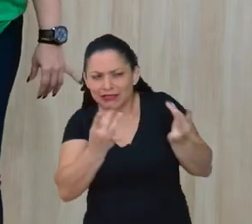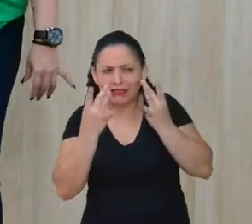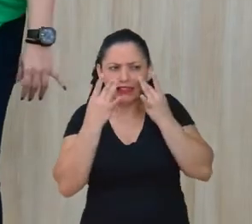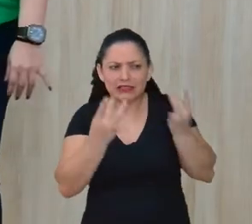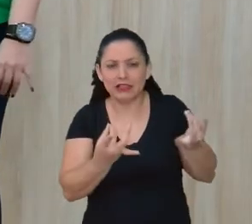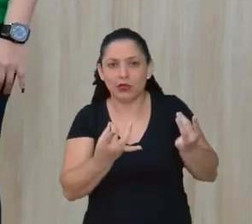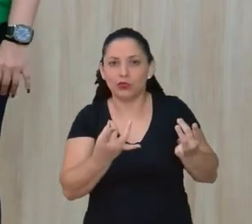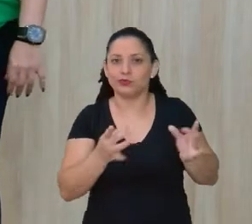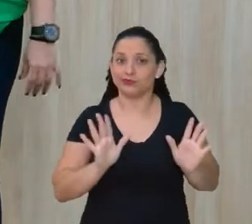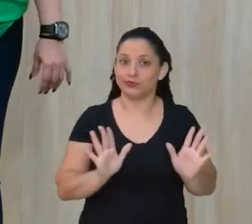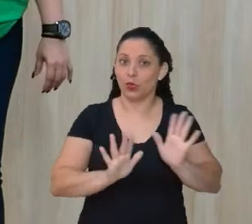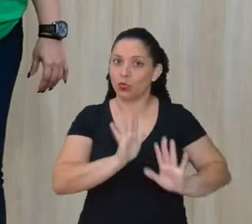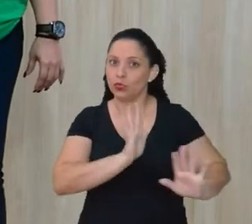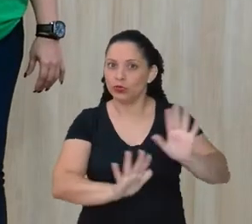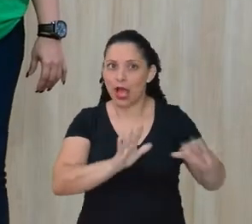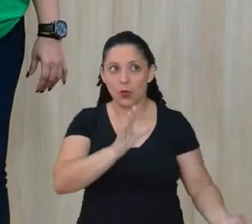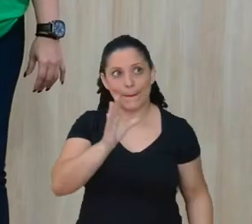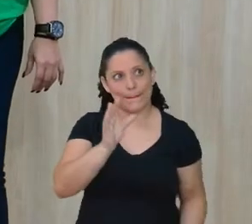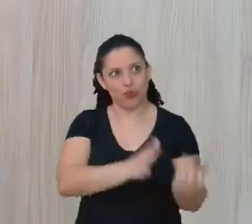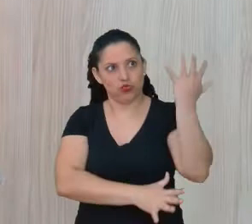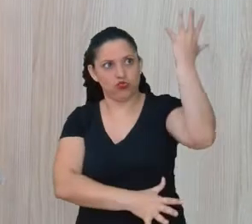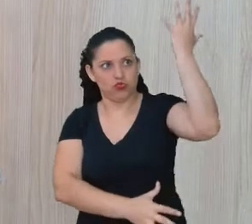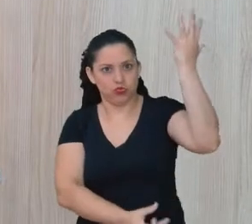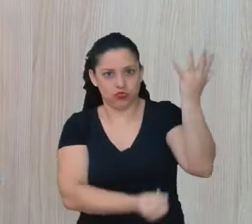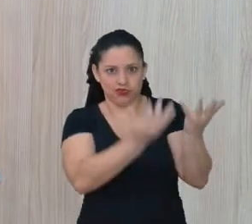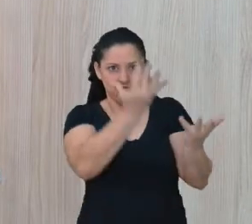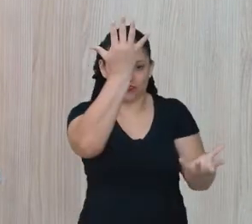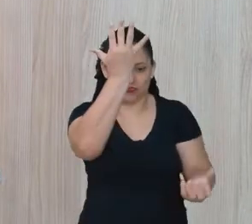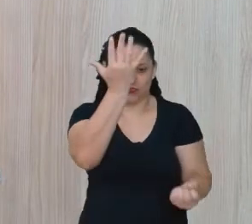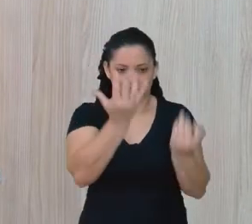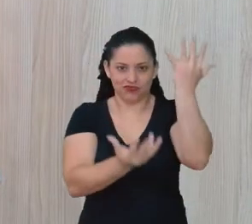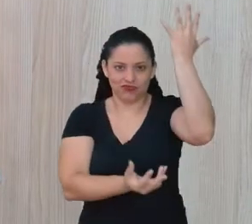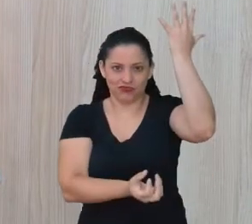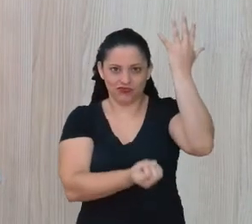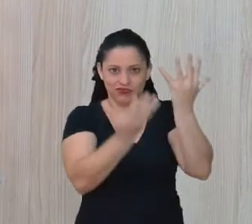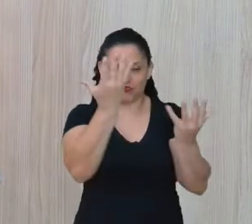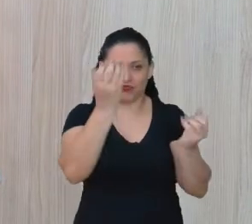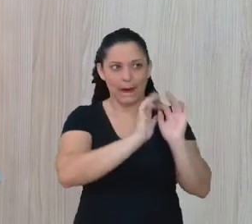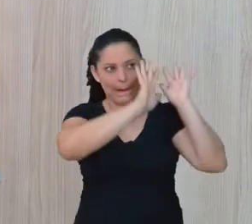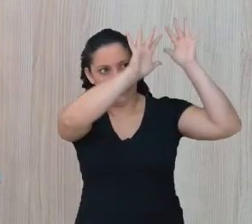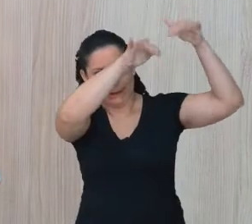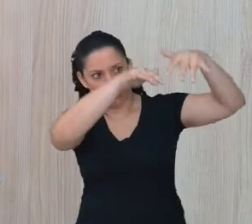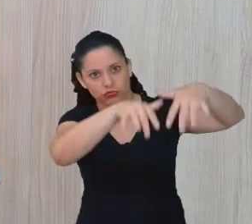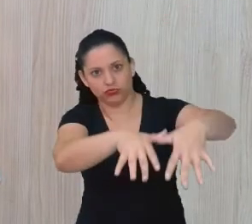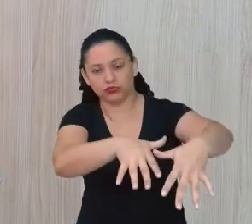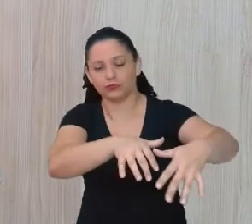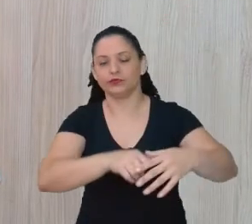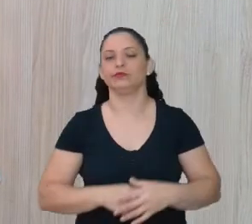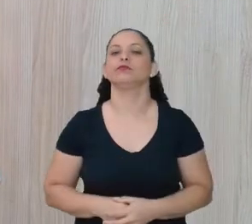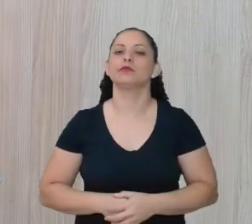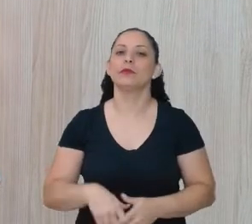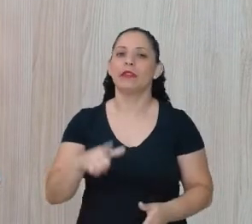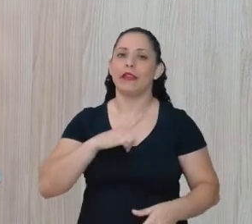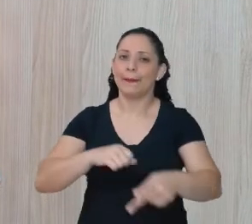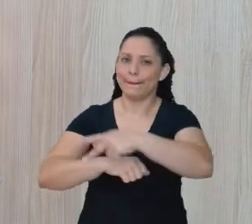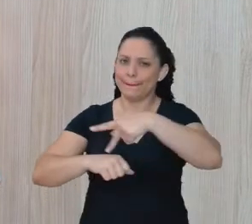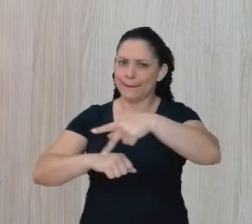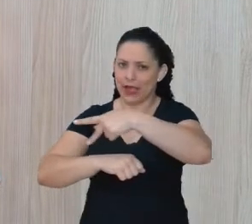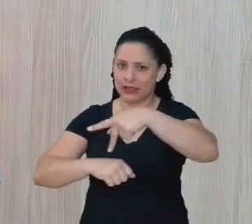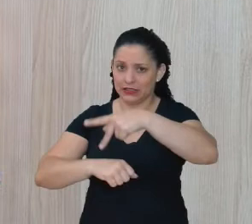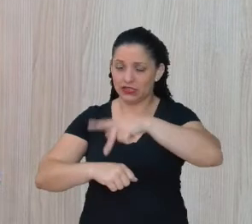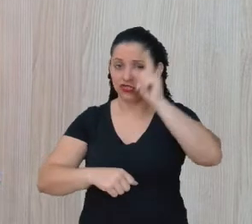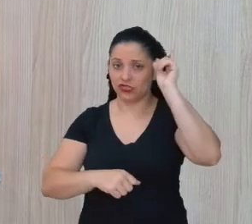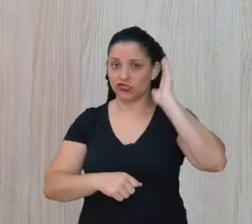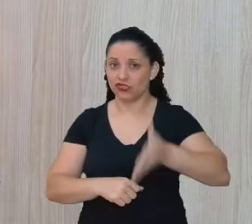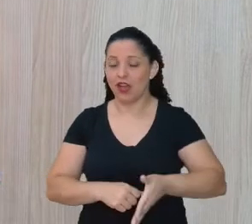Exatamente. Tem alguns países já, né, que esses fenômenos naturais que ocorrem já tem uma forma de monitoramento,